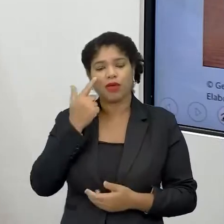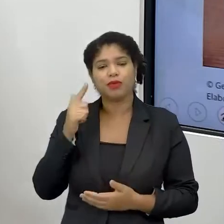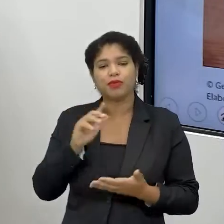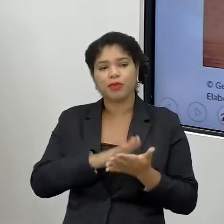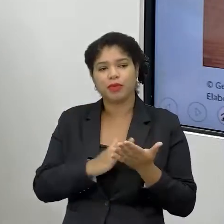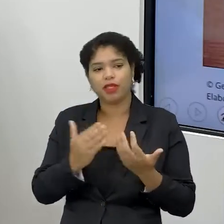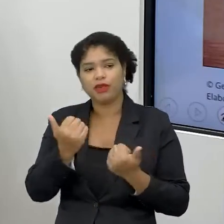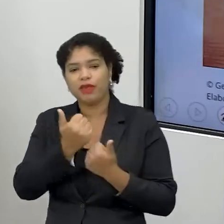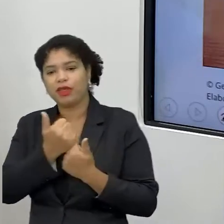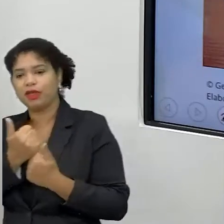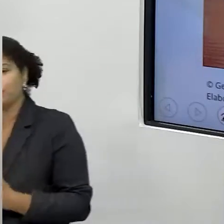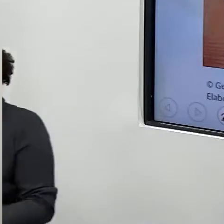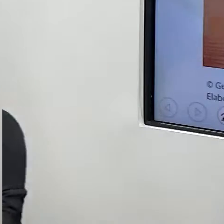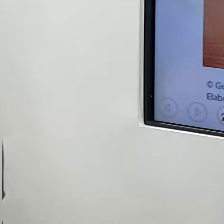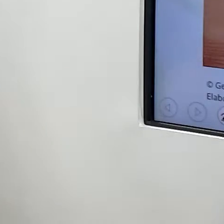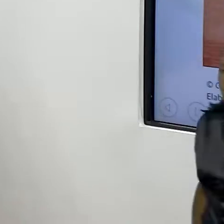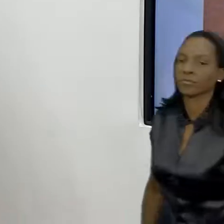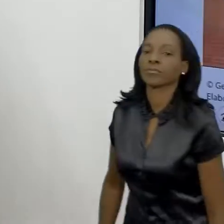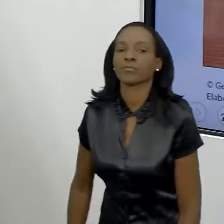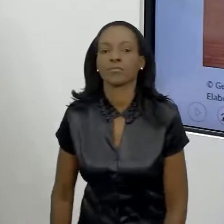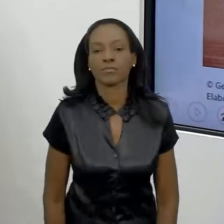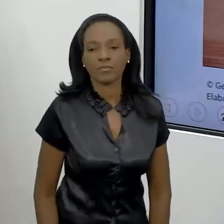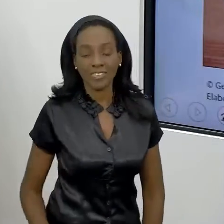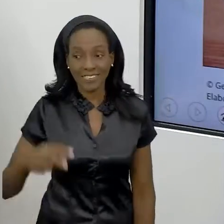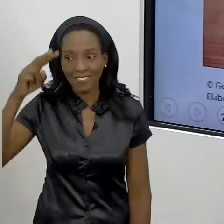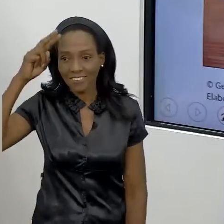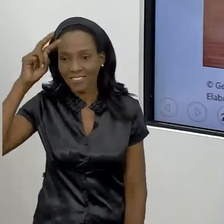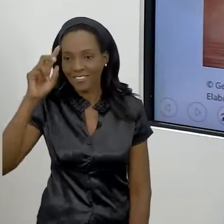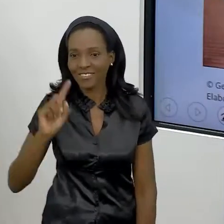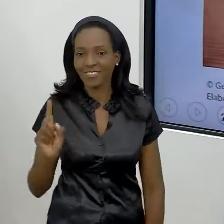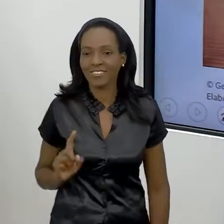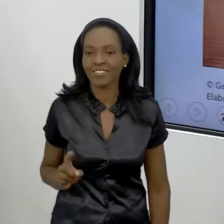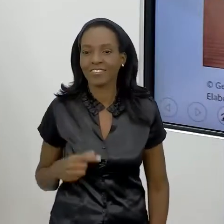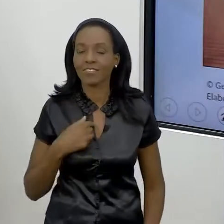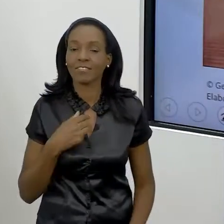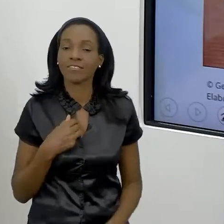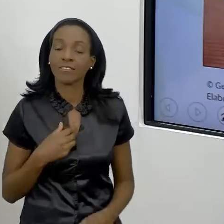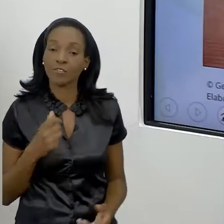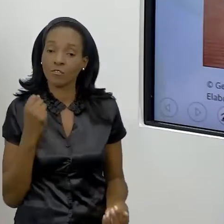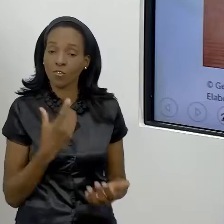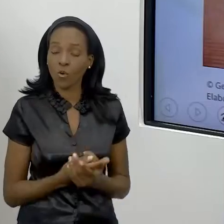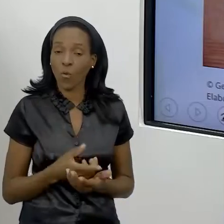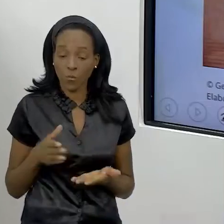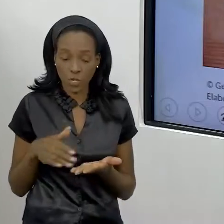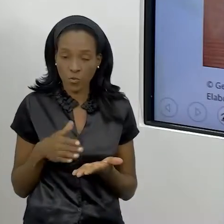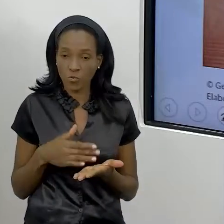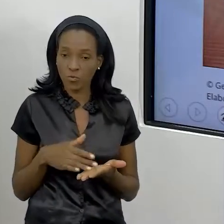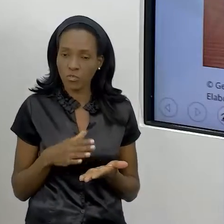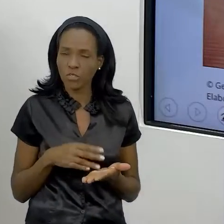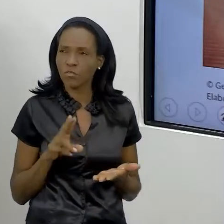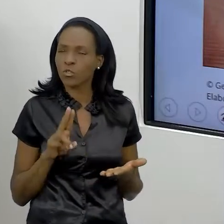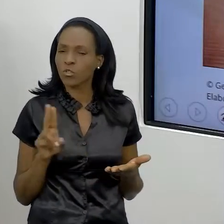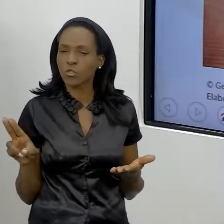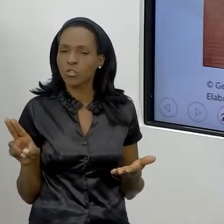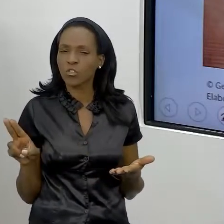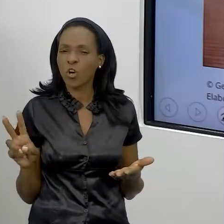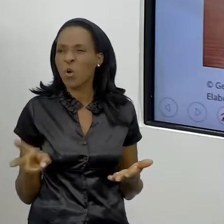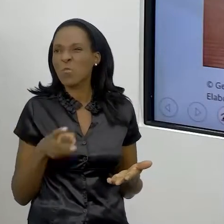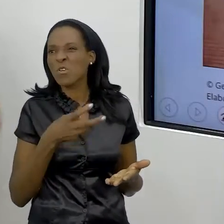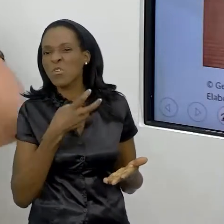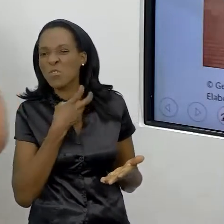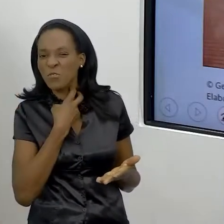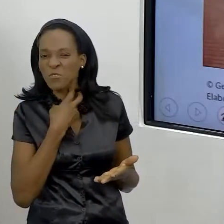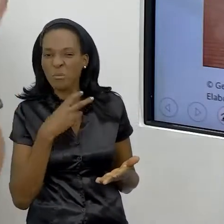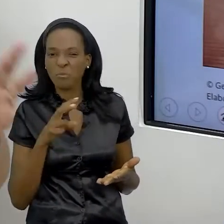por exemplo, eu tava falando pro Mauro há um tempo atrás, que eu acho que ele nem lembra mais, que eu tinha comprado um livro que se chama O Vampiro